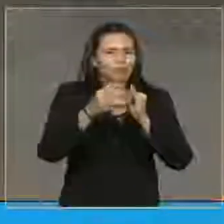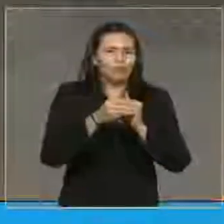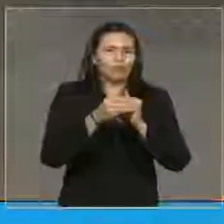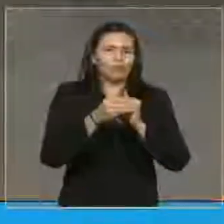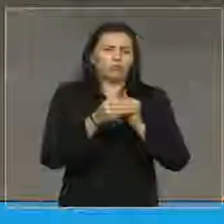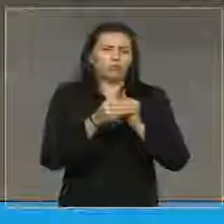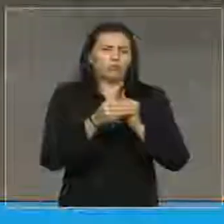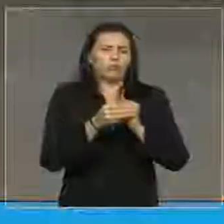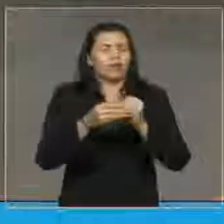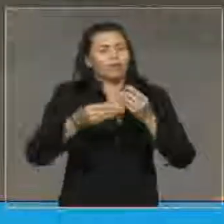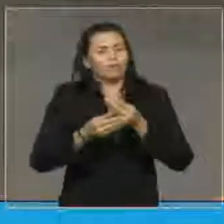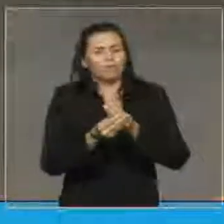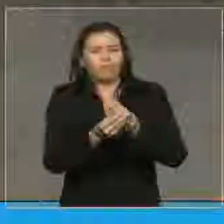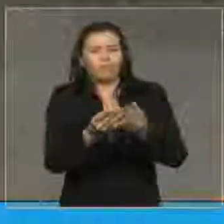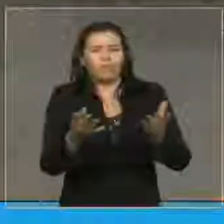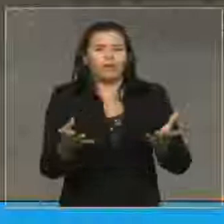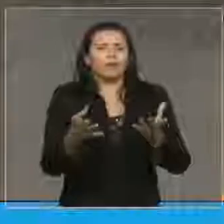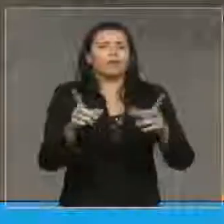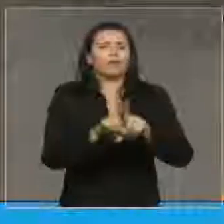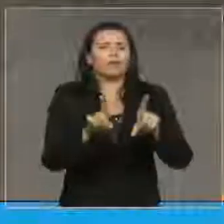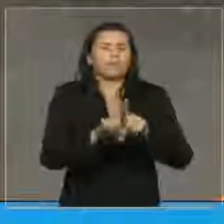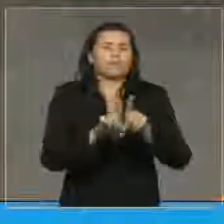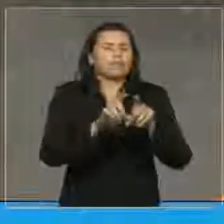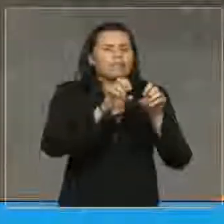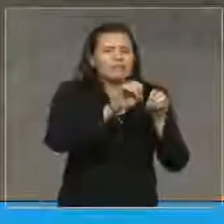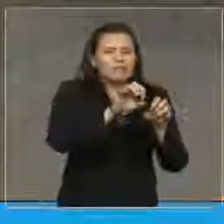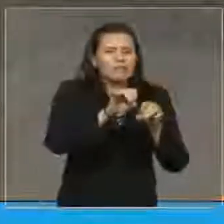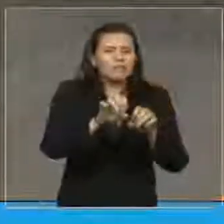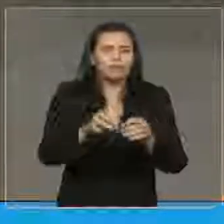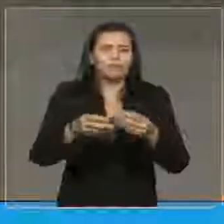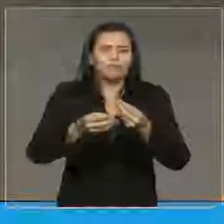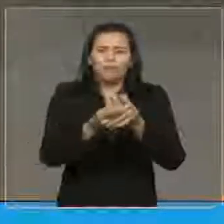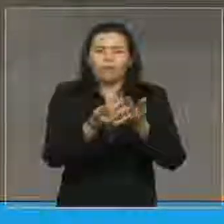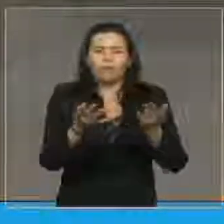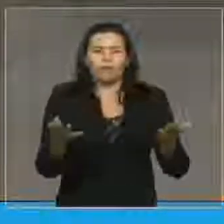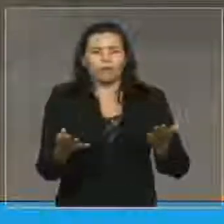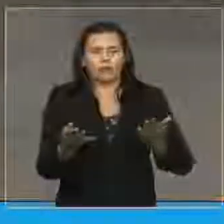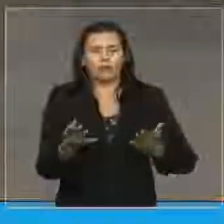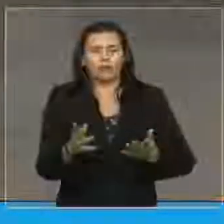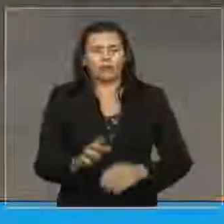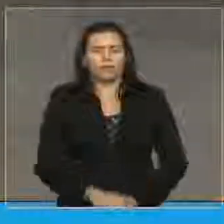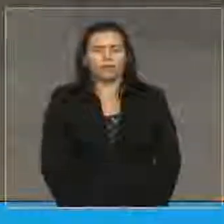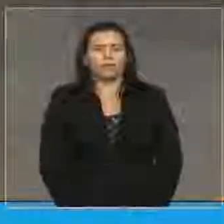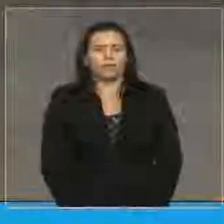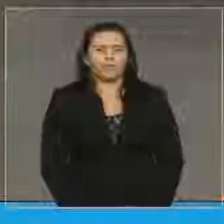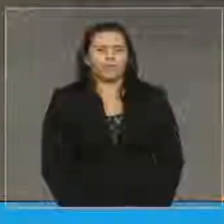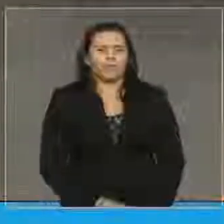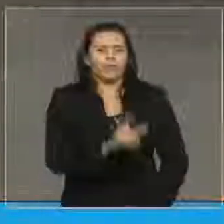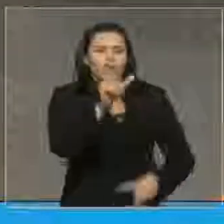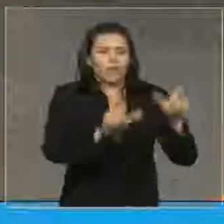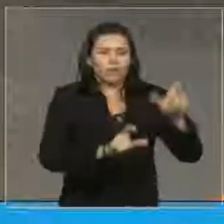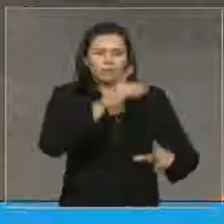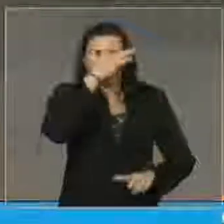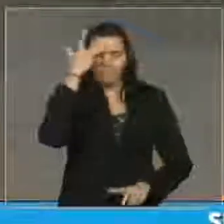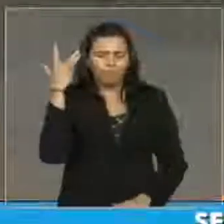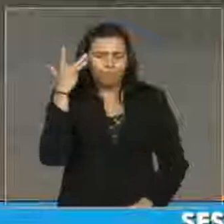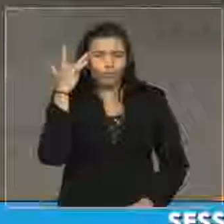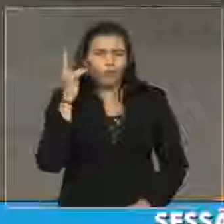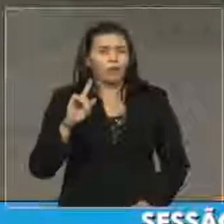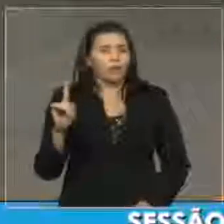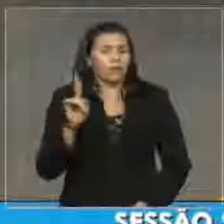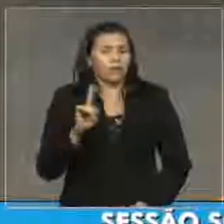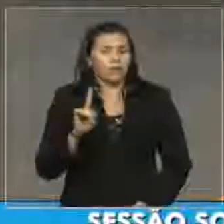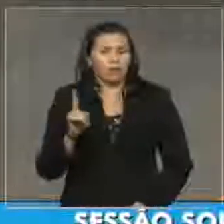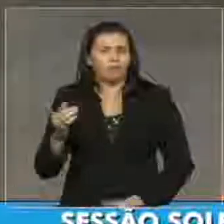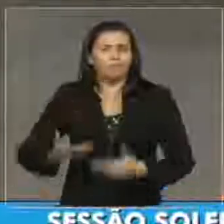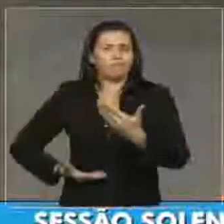Federal servindo aos republicanos, servindo aos cidadãos e não mais aos servos. O potencial do quadro